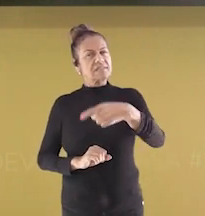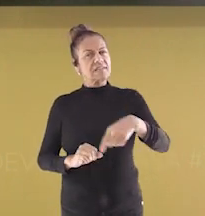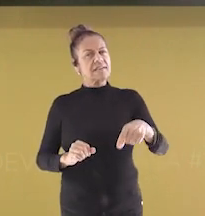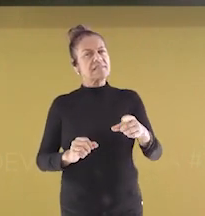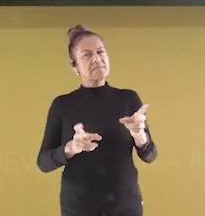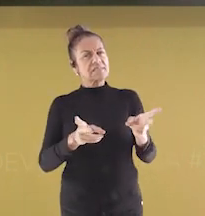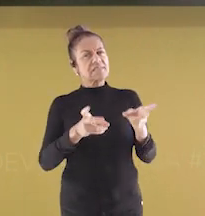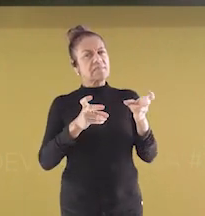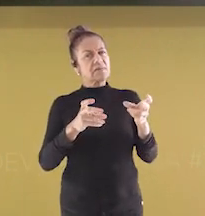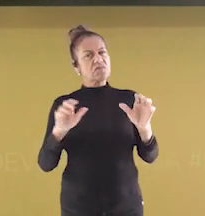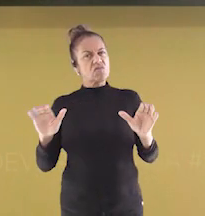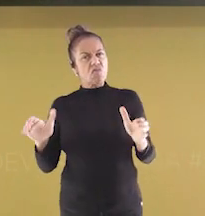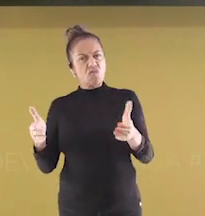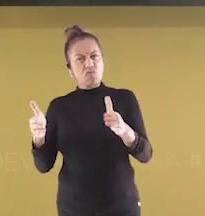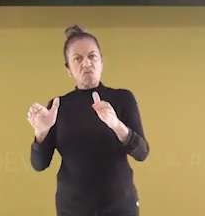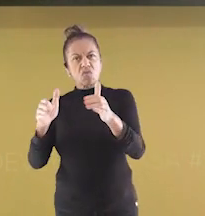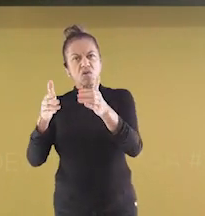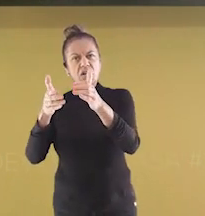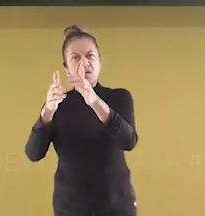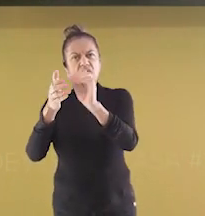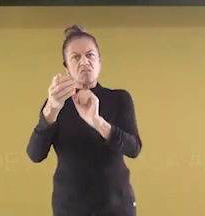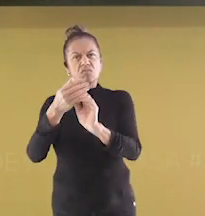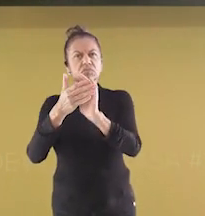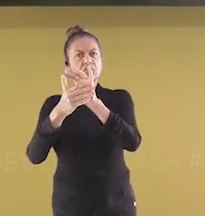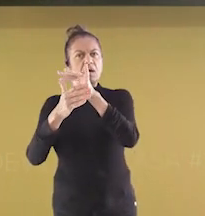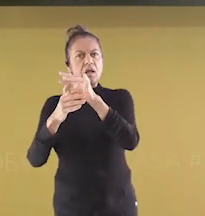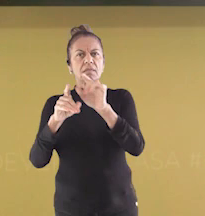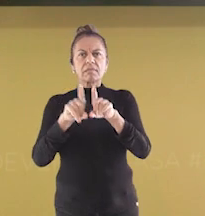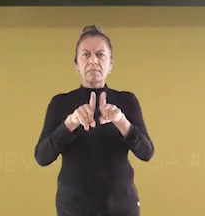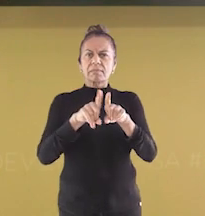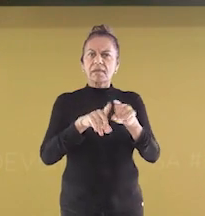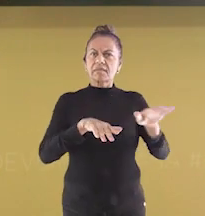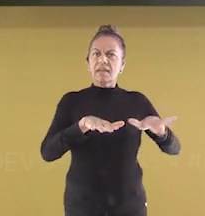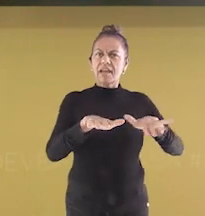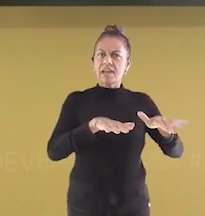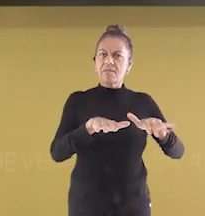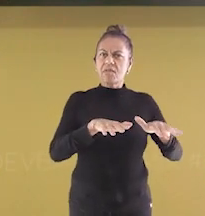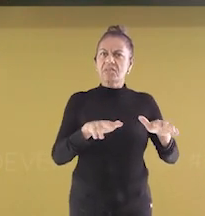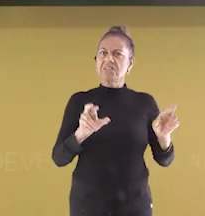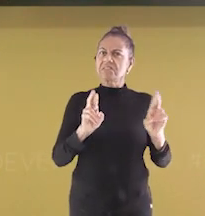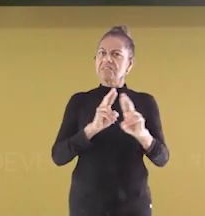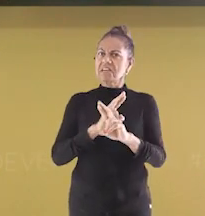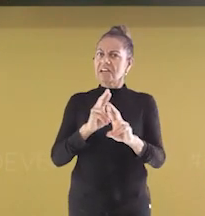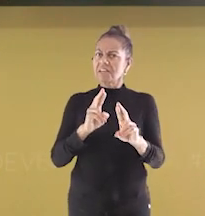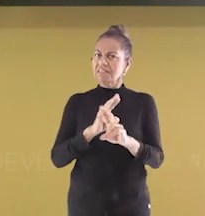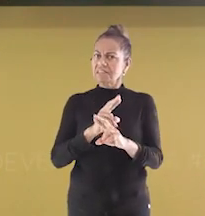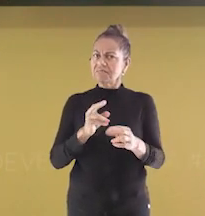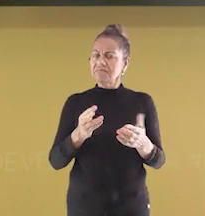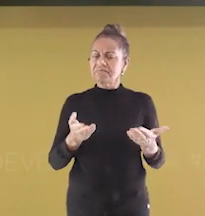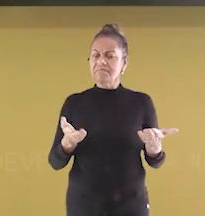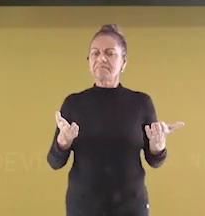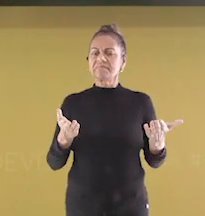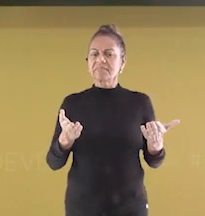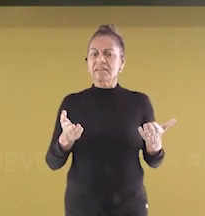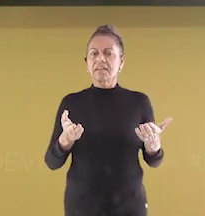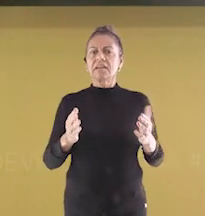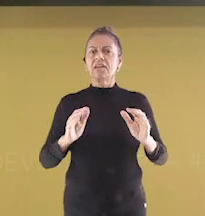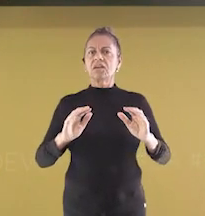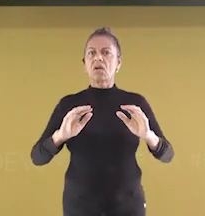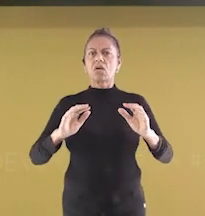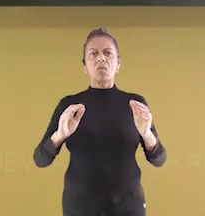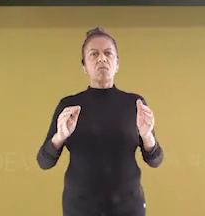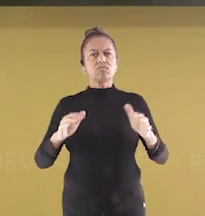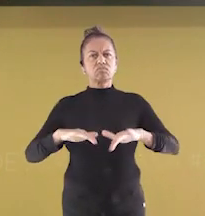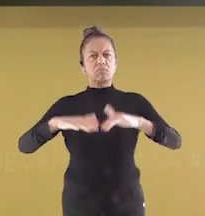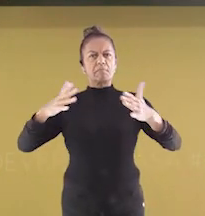vulcânica. Você percebeu que os vulcões e os terremotos estão relacionados? Assim como os vulcões,